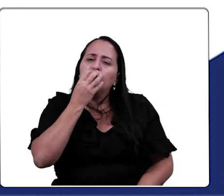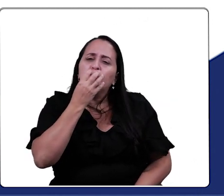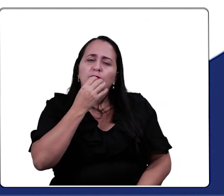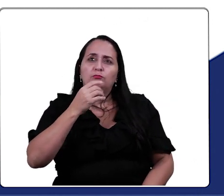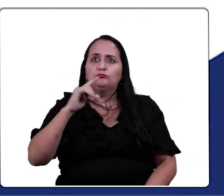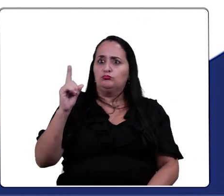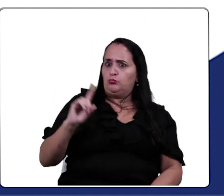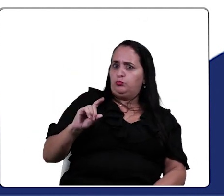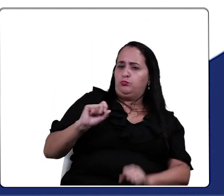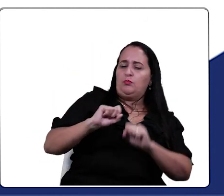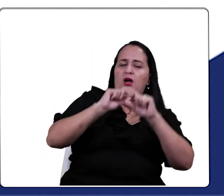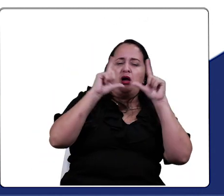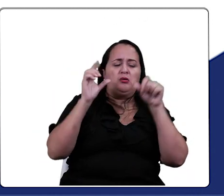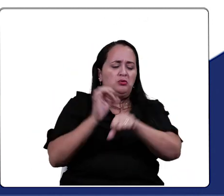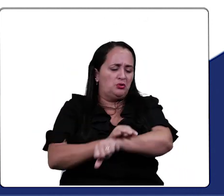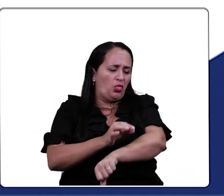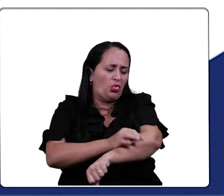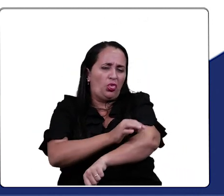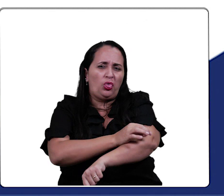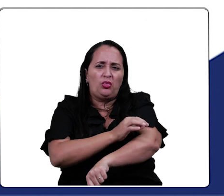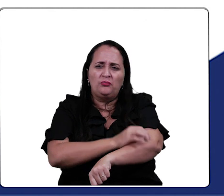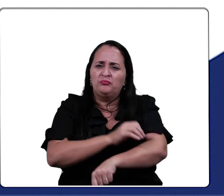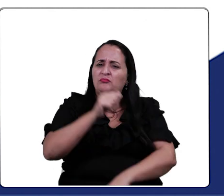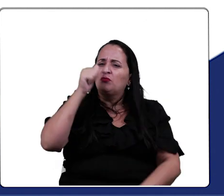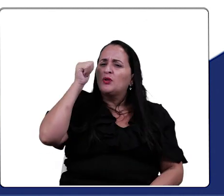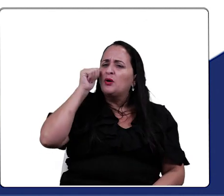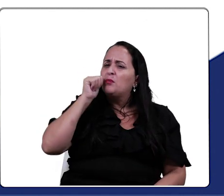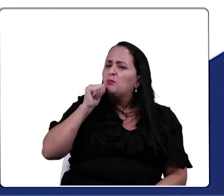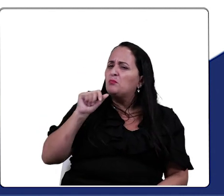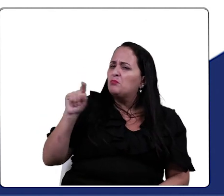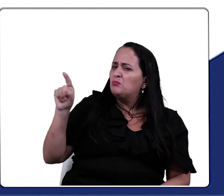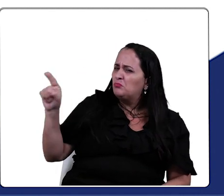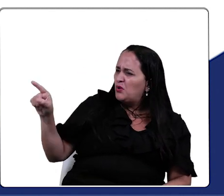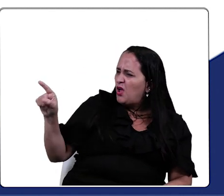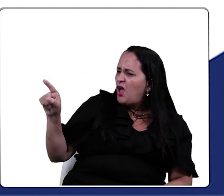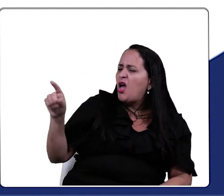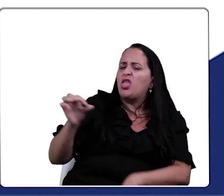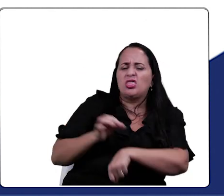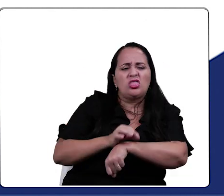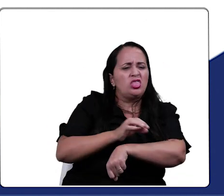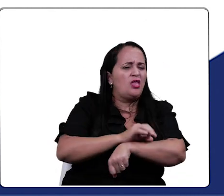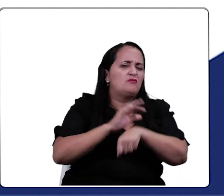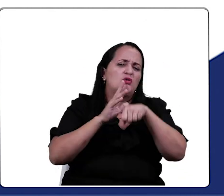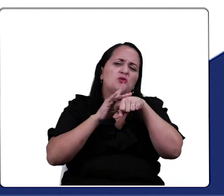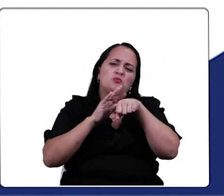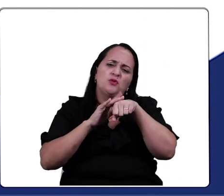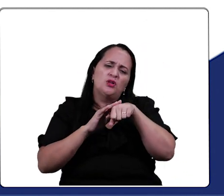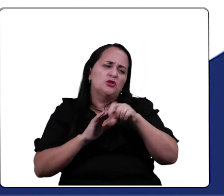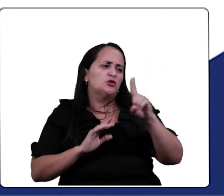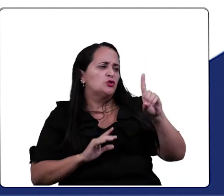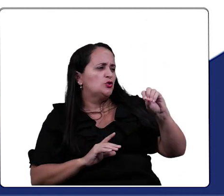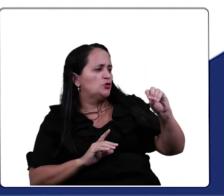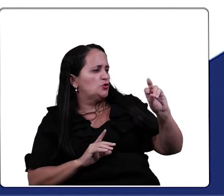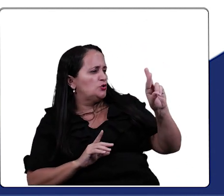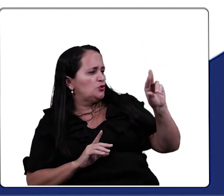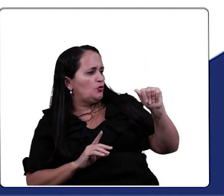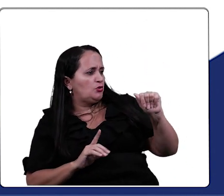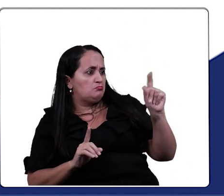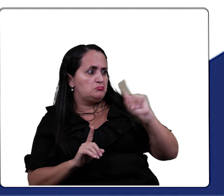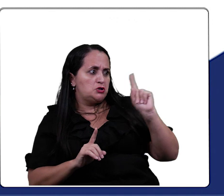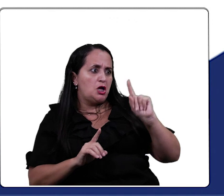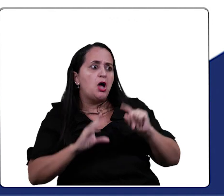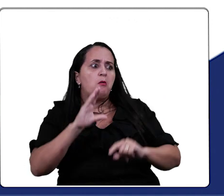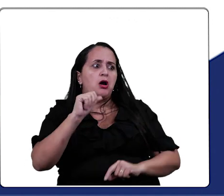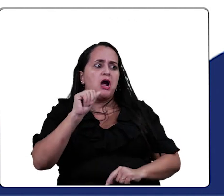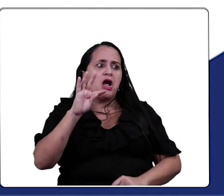relâmpago acordou com sarampo. Veio Dona Manuela, deve ser varicela. E depois a Dona Dora, para minha